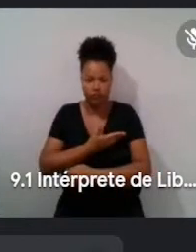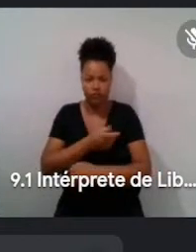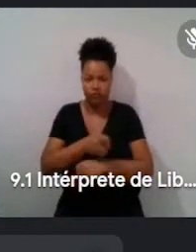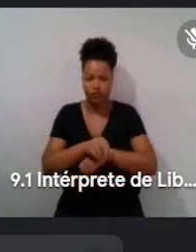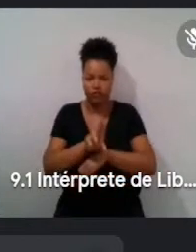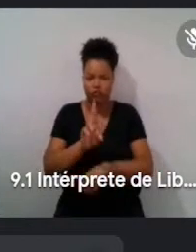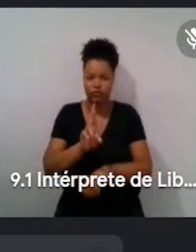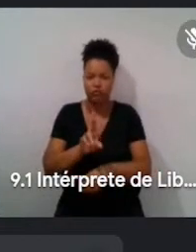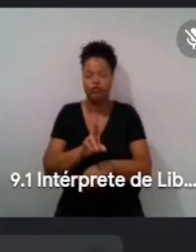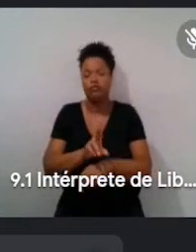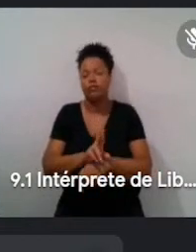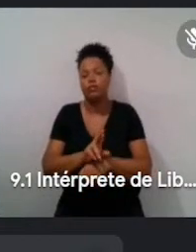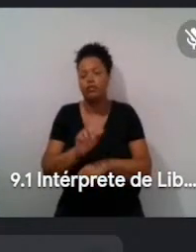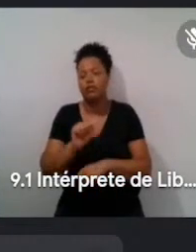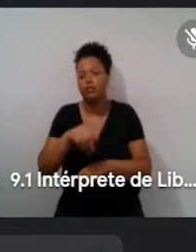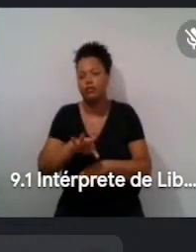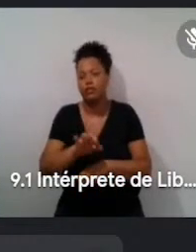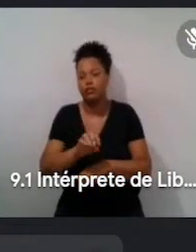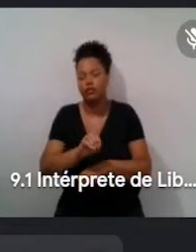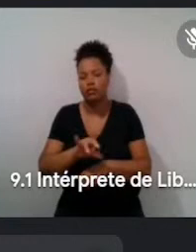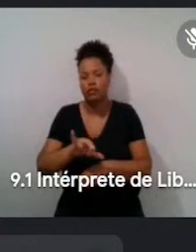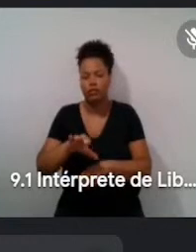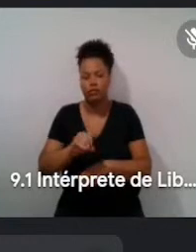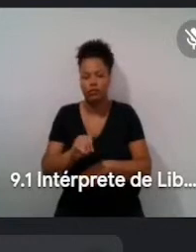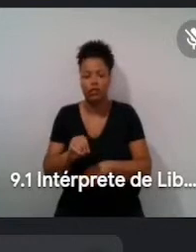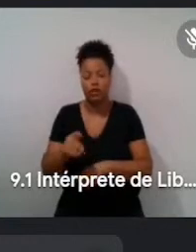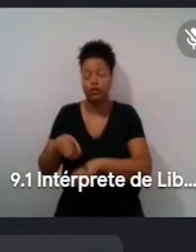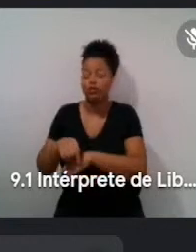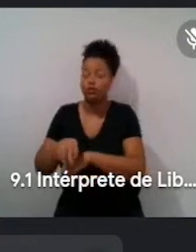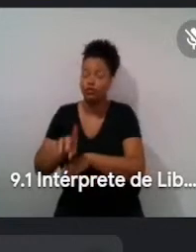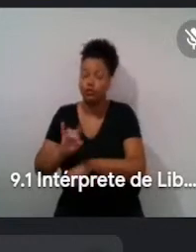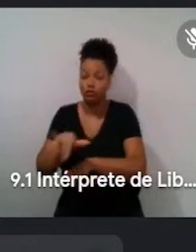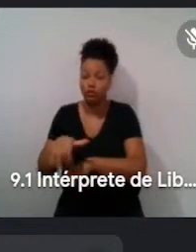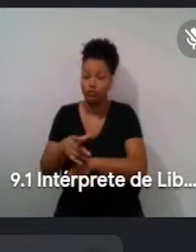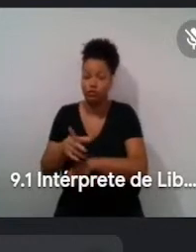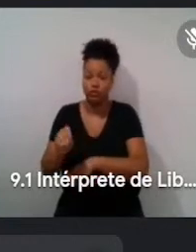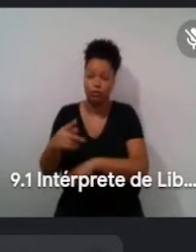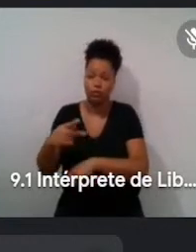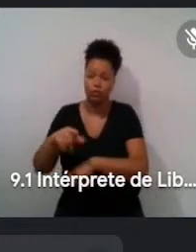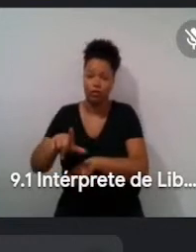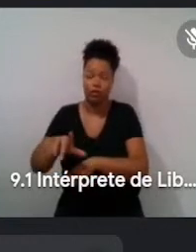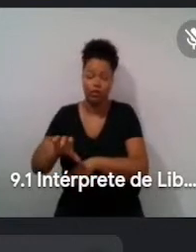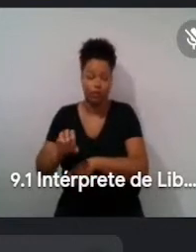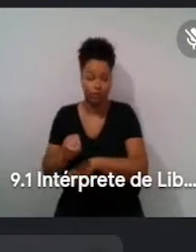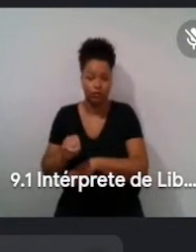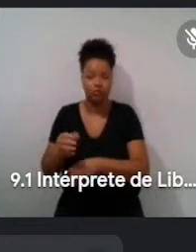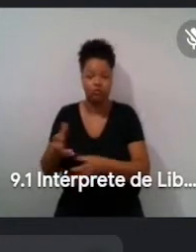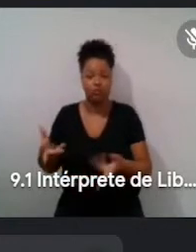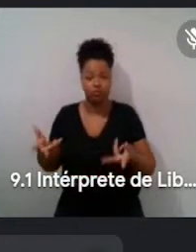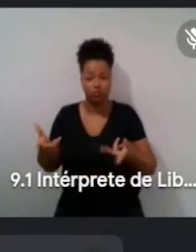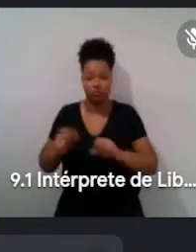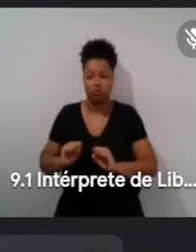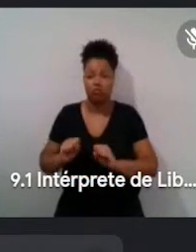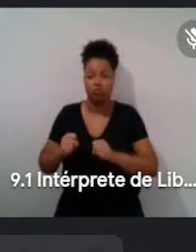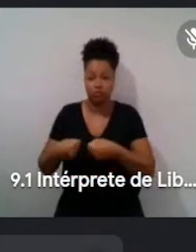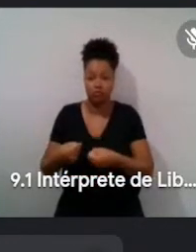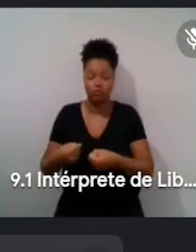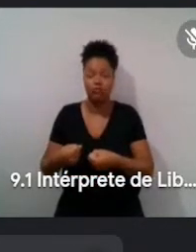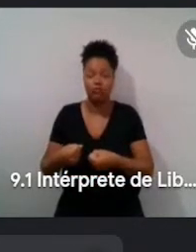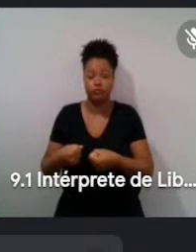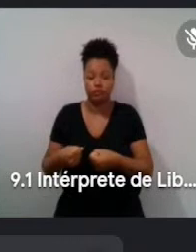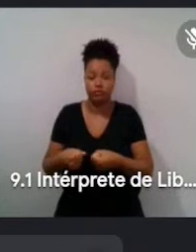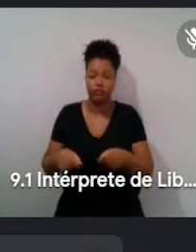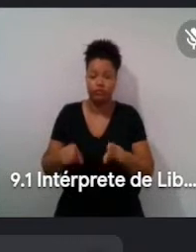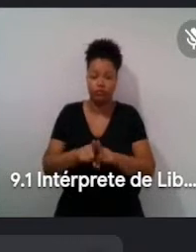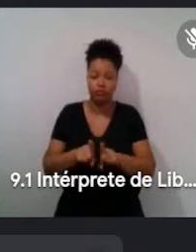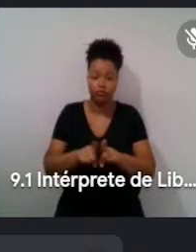Antônio Janovitch e o doutor João Paula, pela brilhante, né, defesa, e